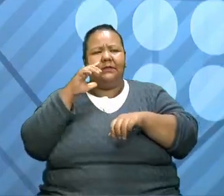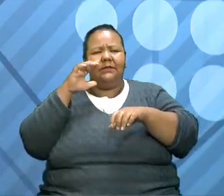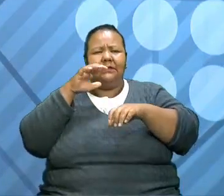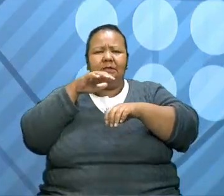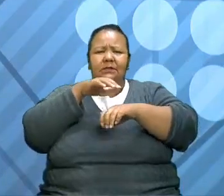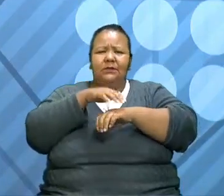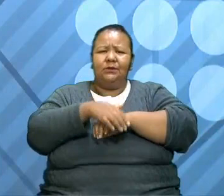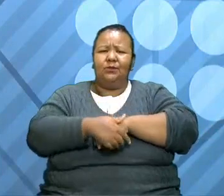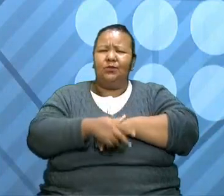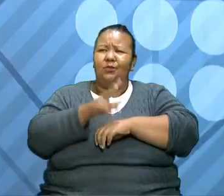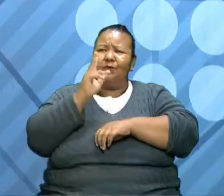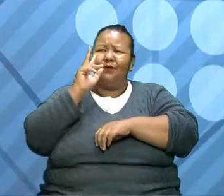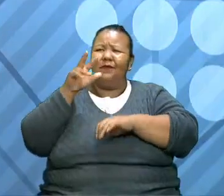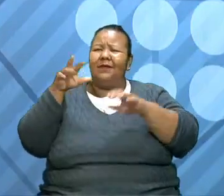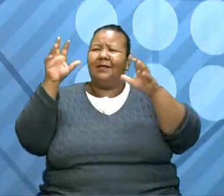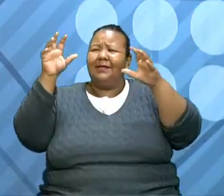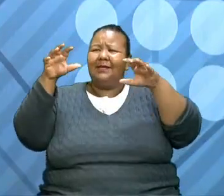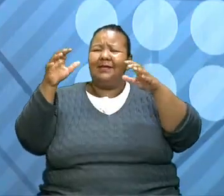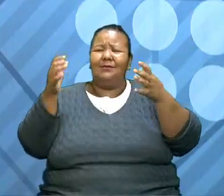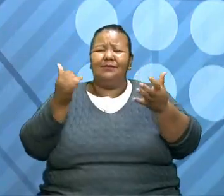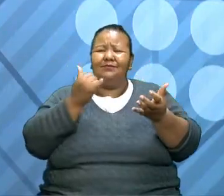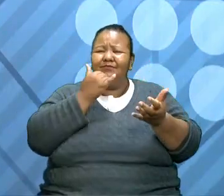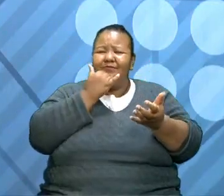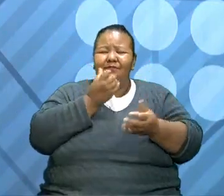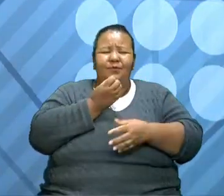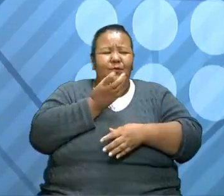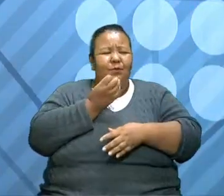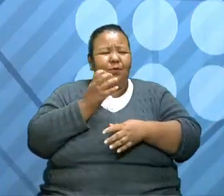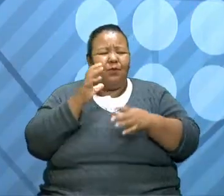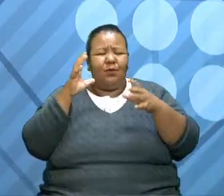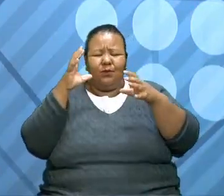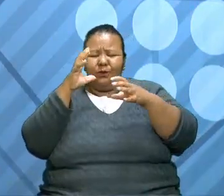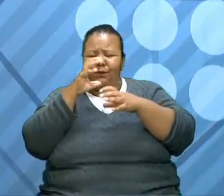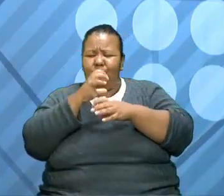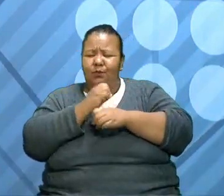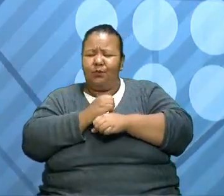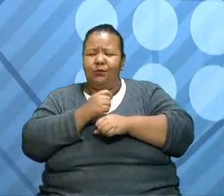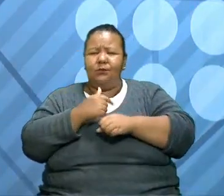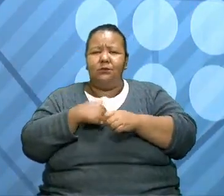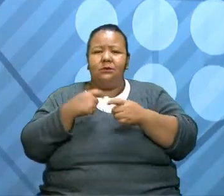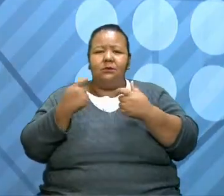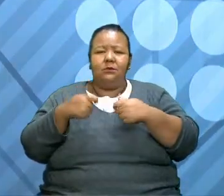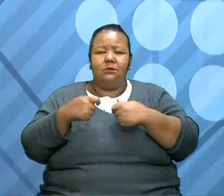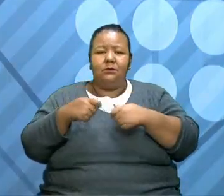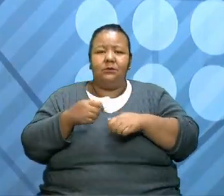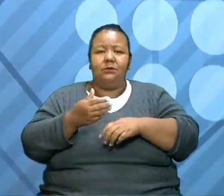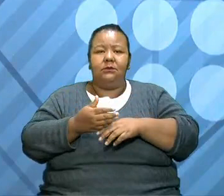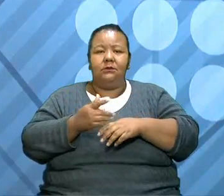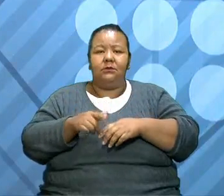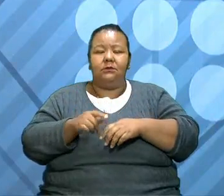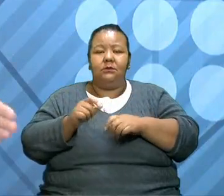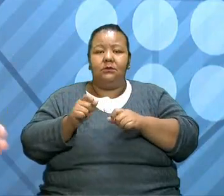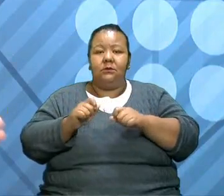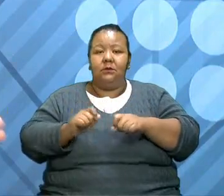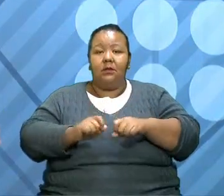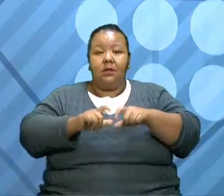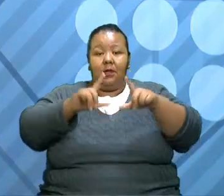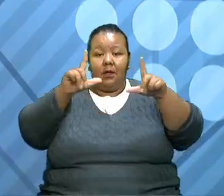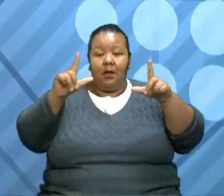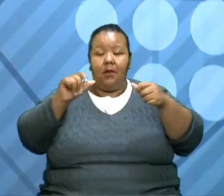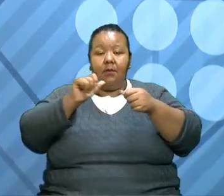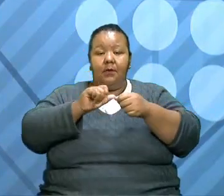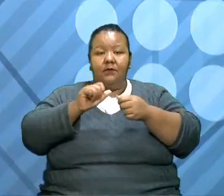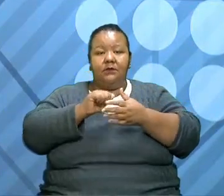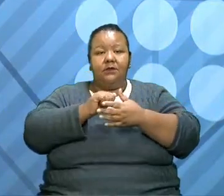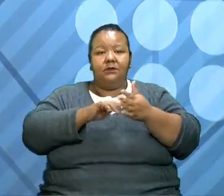aqui, olhei o tempo, não está muito legal, está escuro, eu preciso ver, esperar clarear para fazer minha